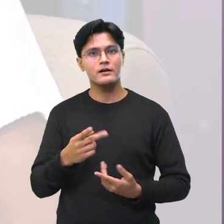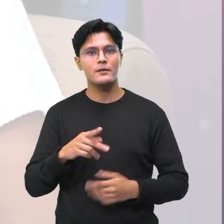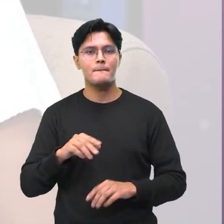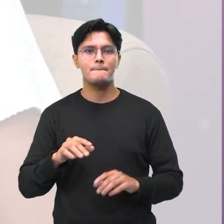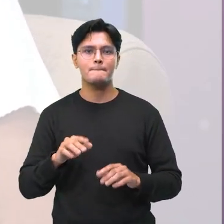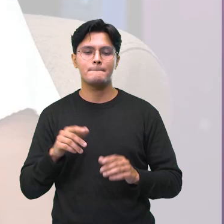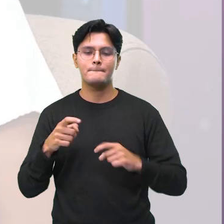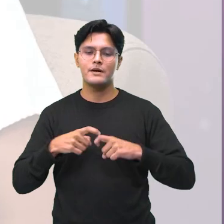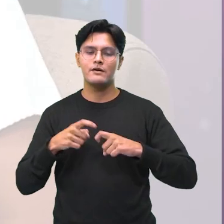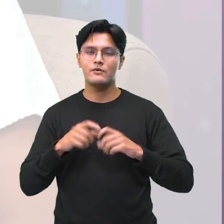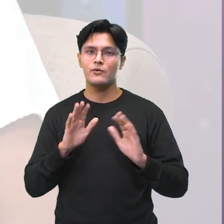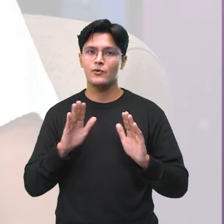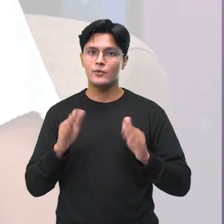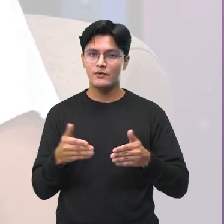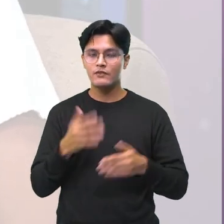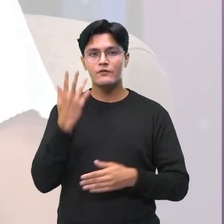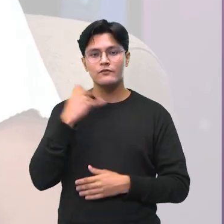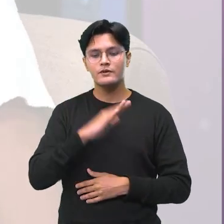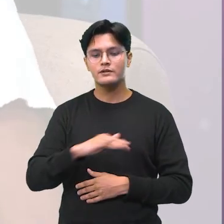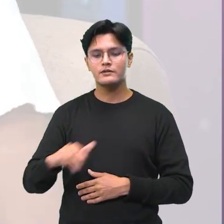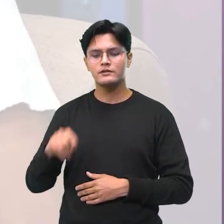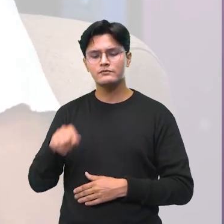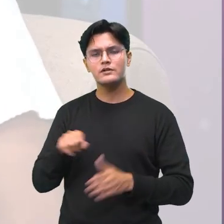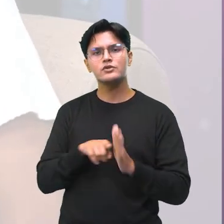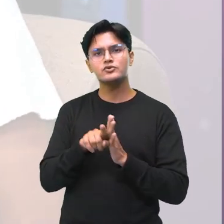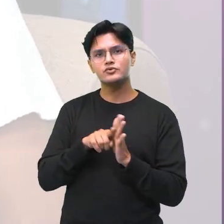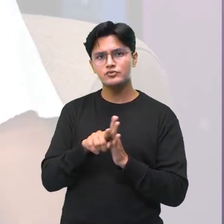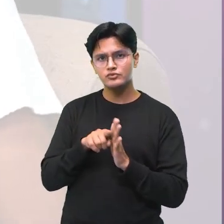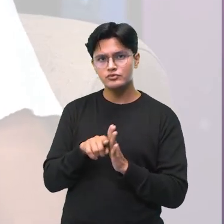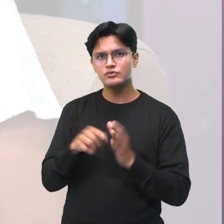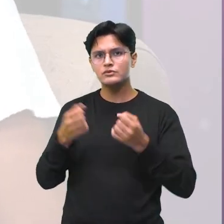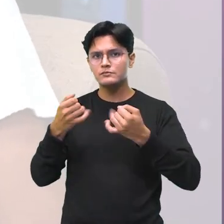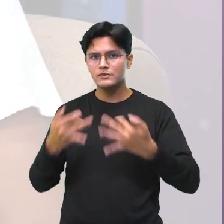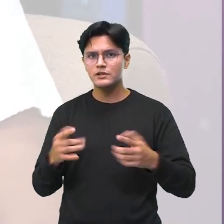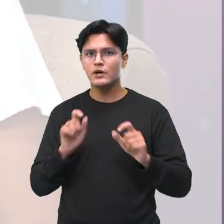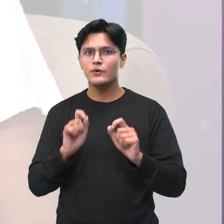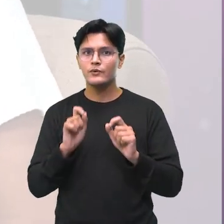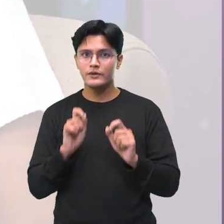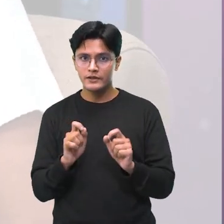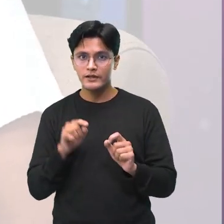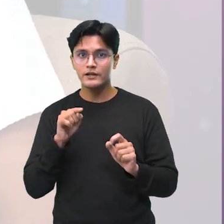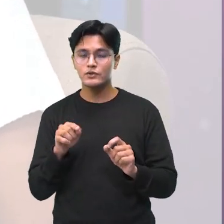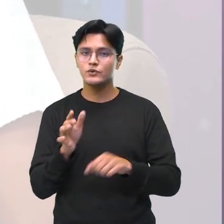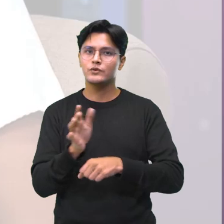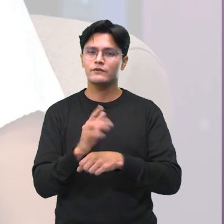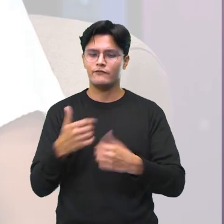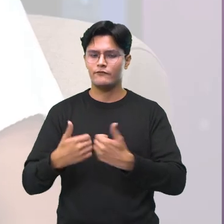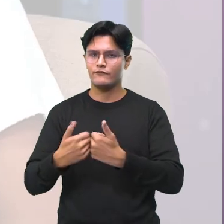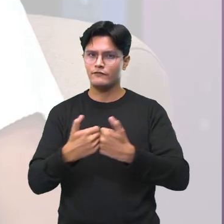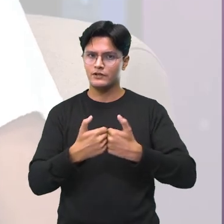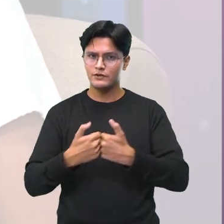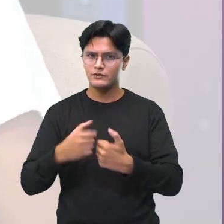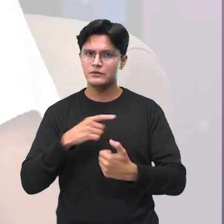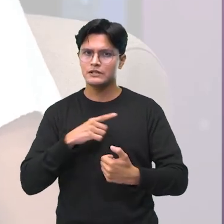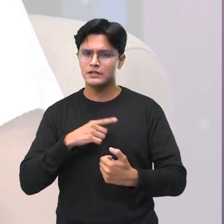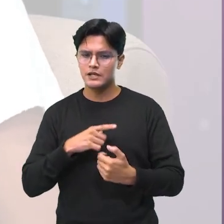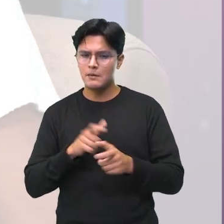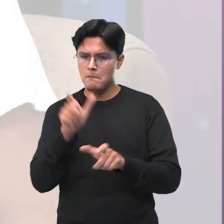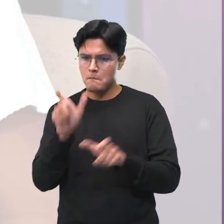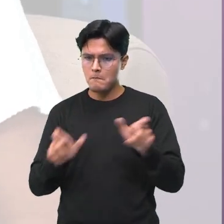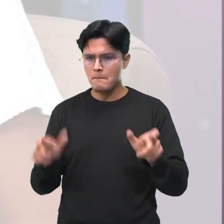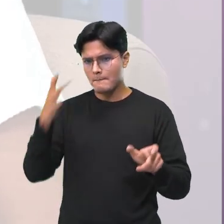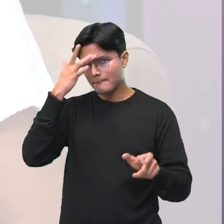os videogames não deveriam, certo, ter humanos ou alvos vivos e muito